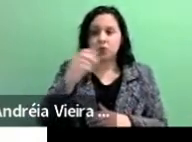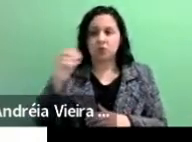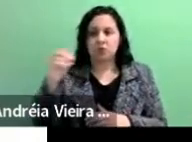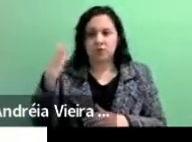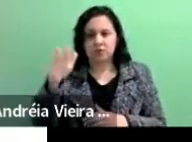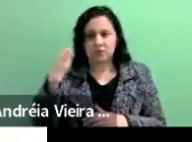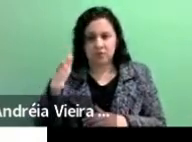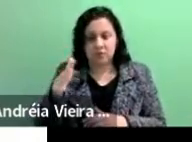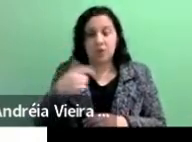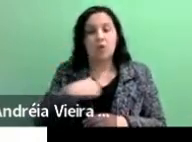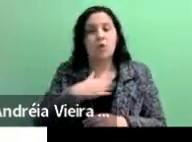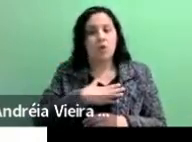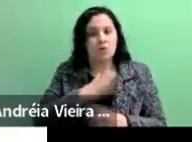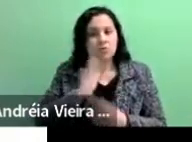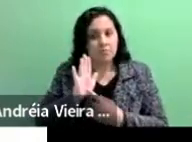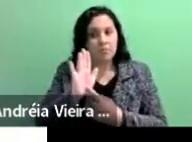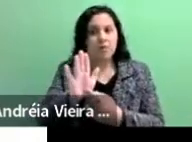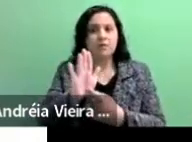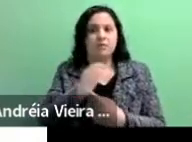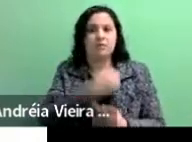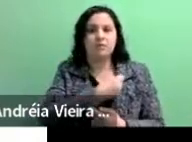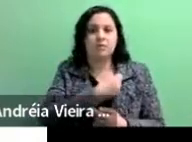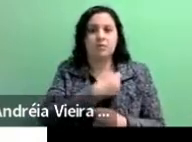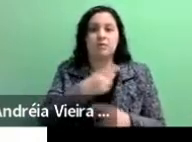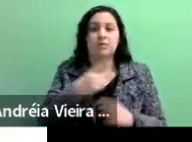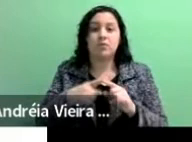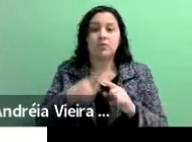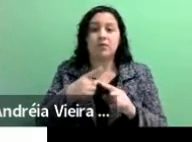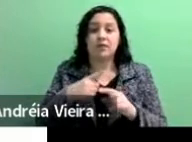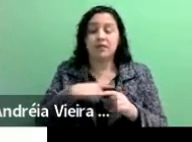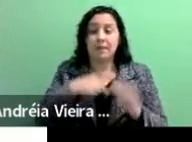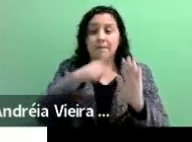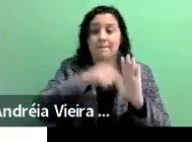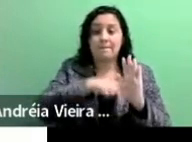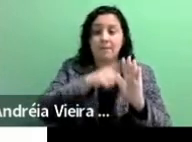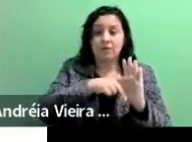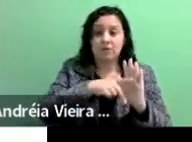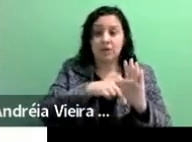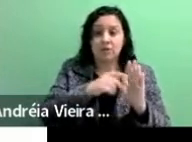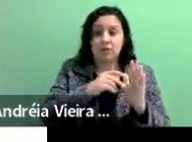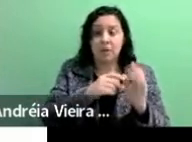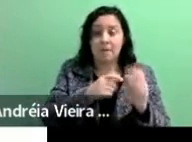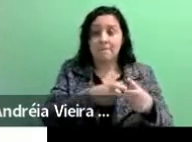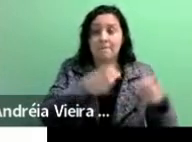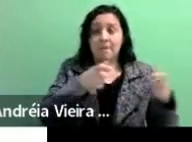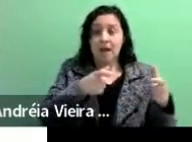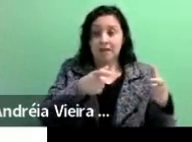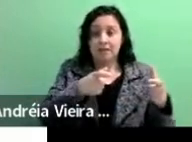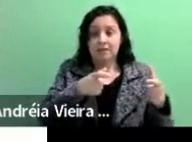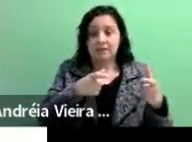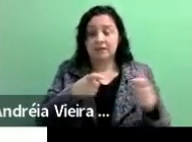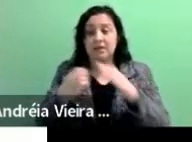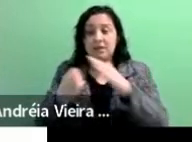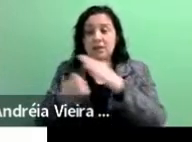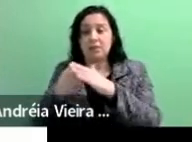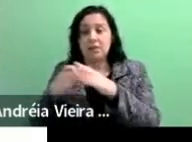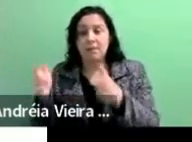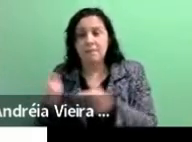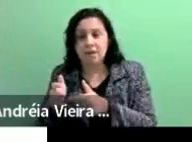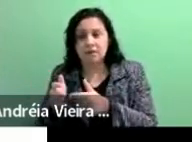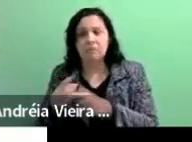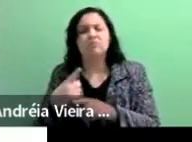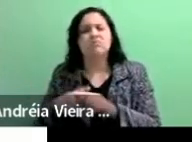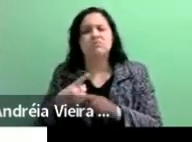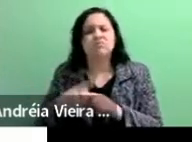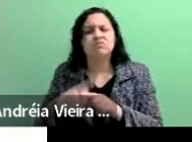nós temos muito mais projetos do que empresas. Por que isso acontece? Porque as empresas elas desenvolvem o primeiro projeto com a